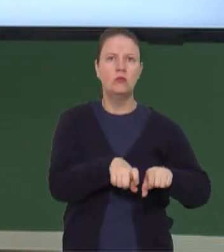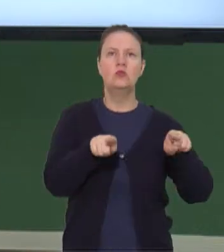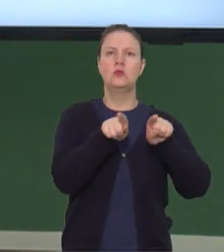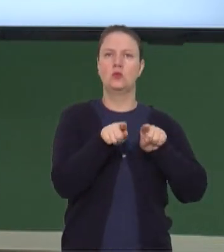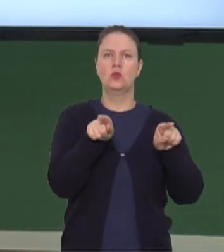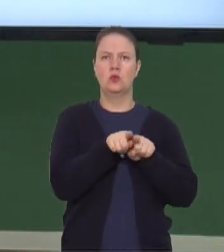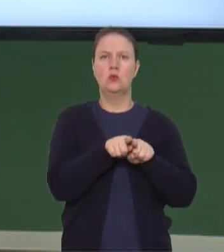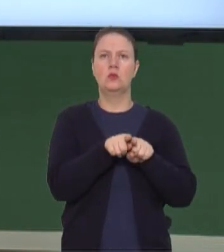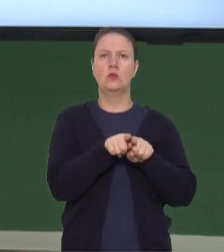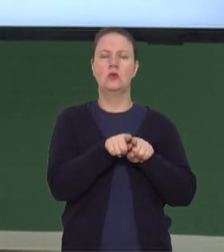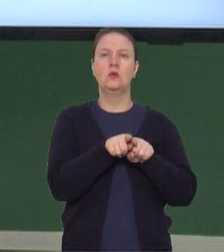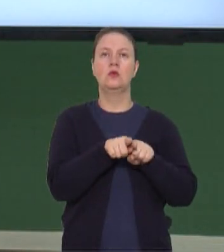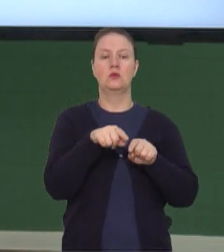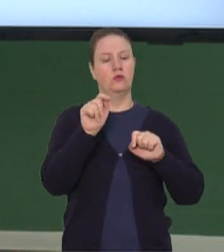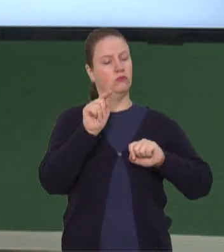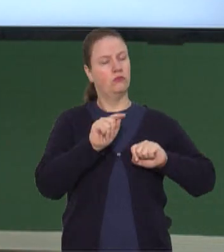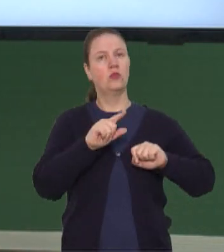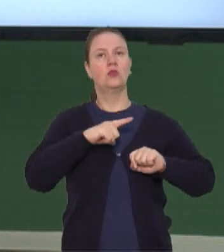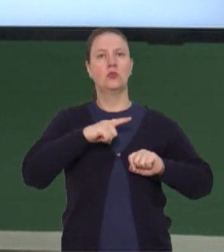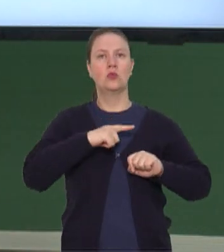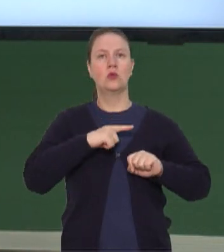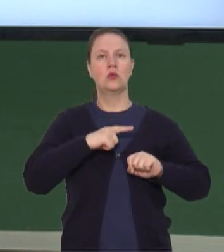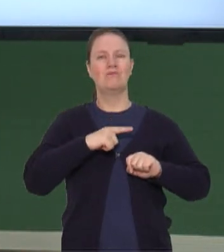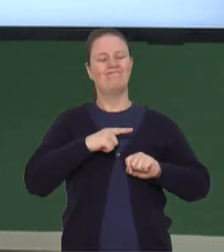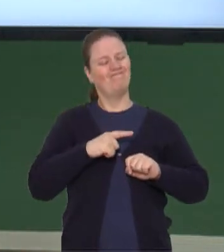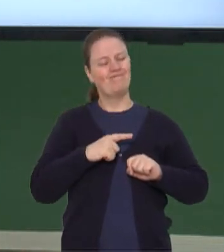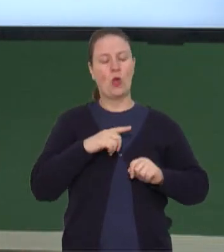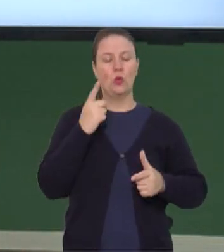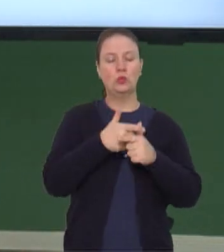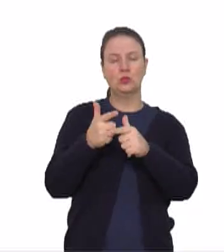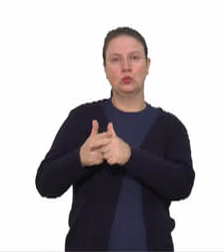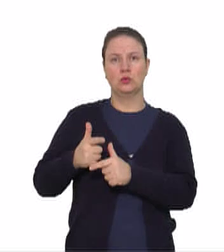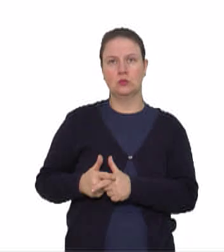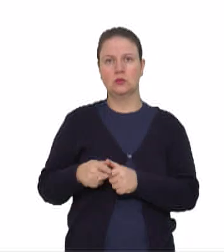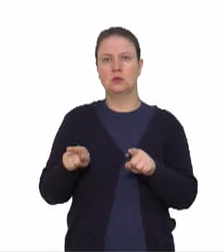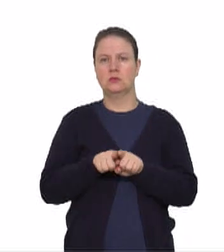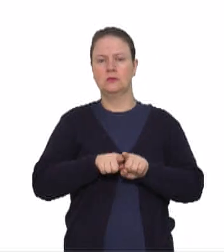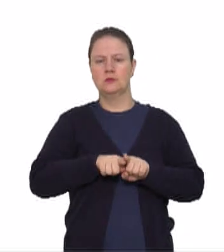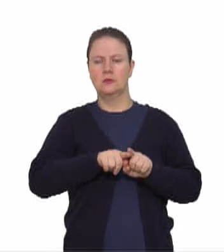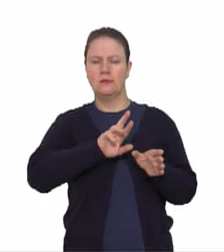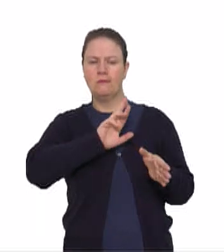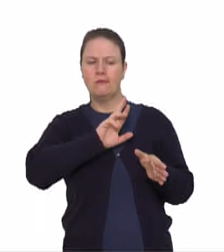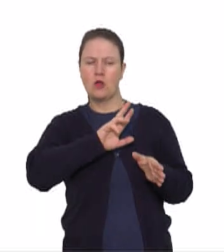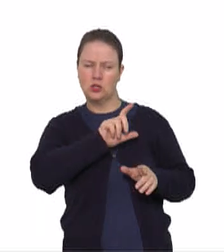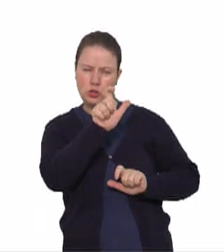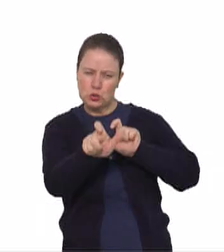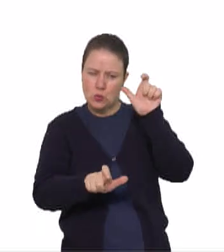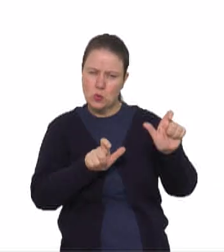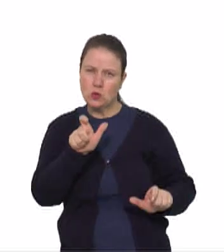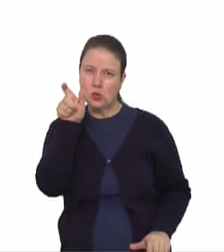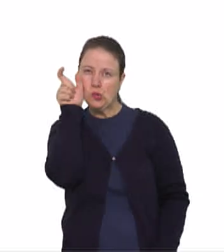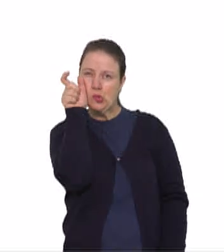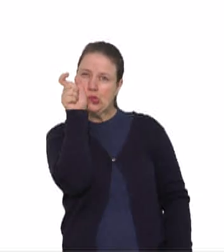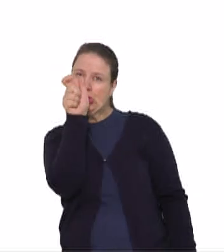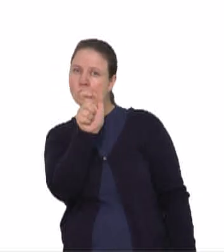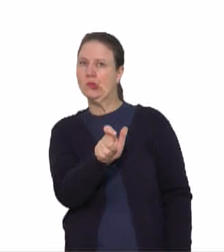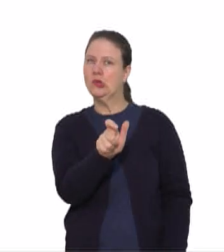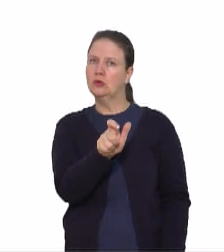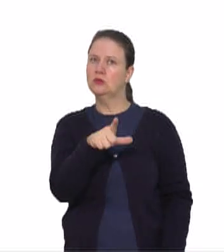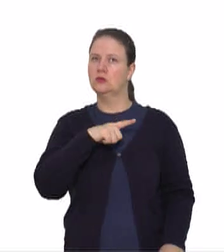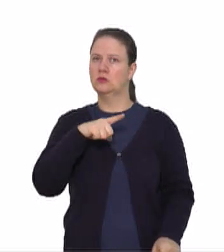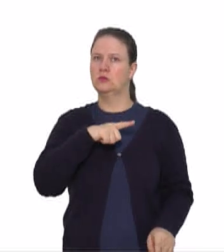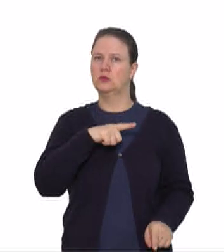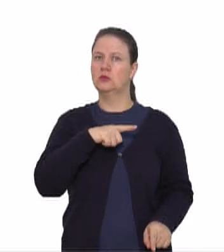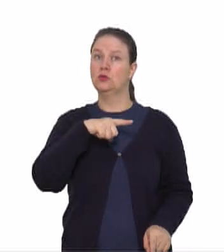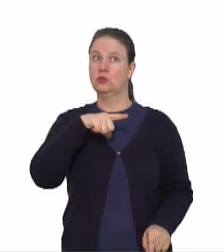de monocultura. Apesar de tal desvantagem, vários mulatos espertos e ambiciosos, daí a gente tem que ver aqui